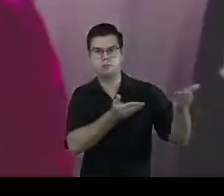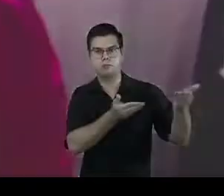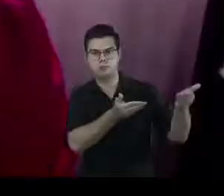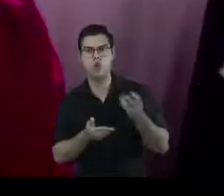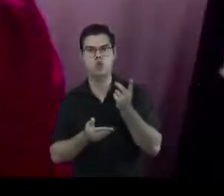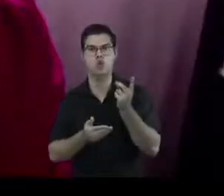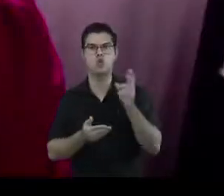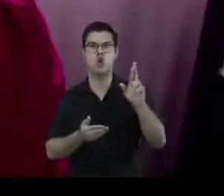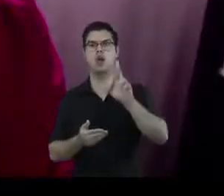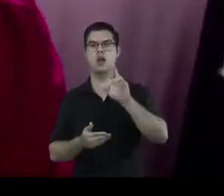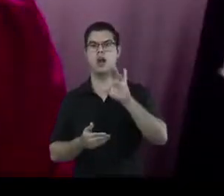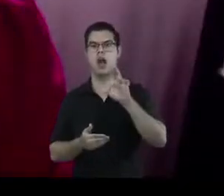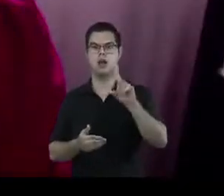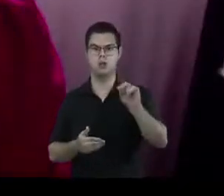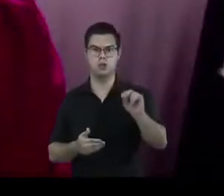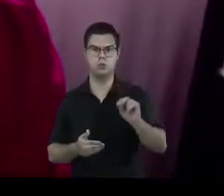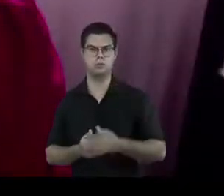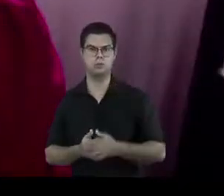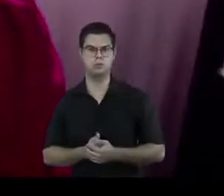o doutor Ricardo Pimenta.